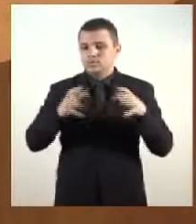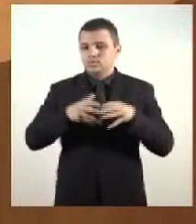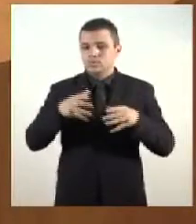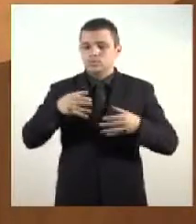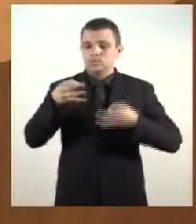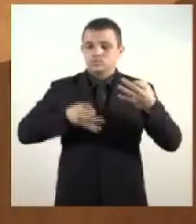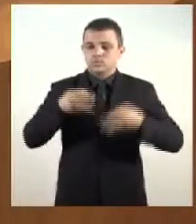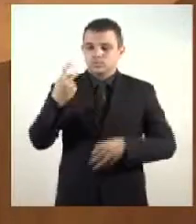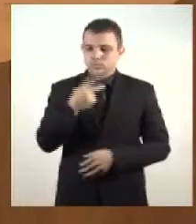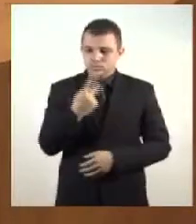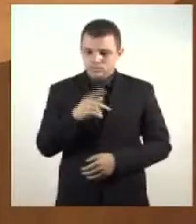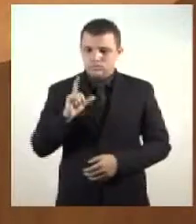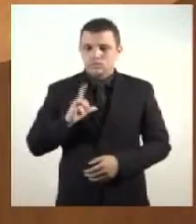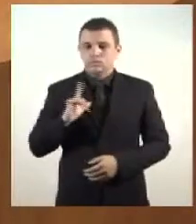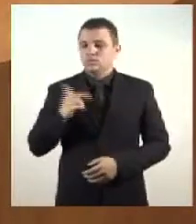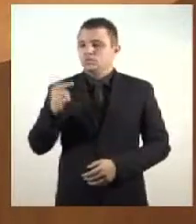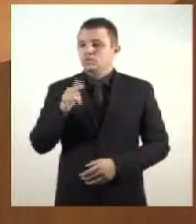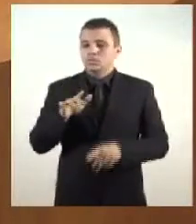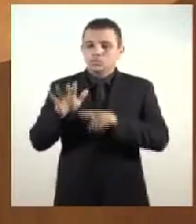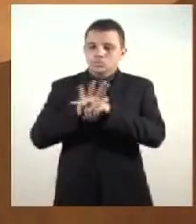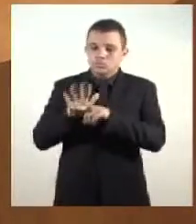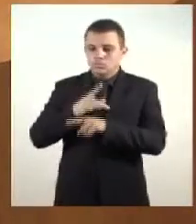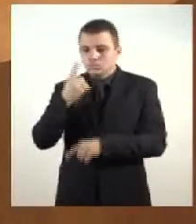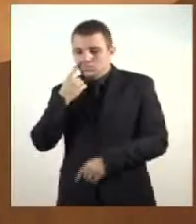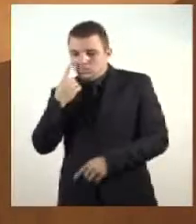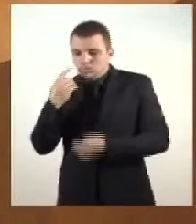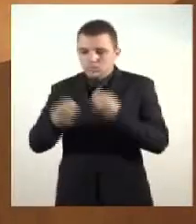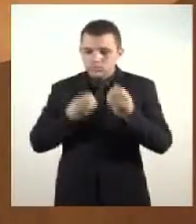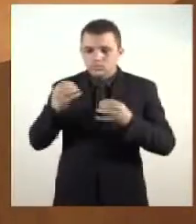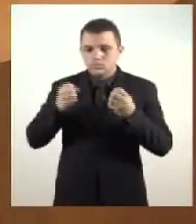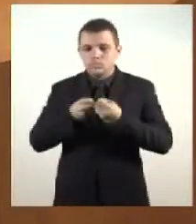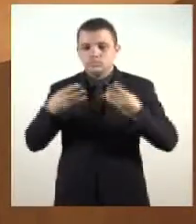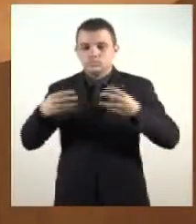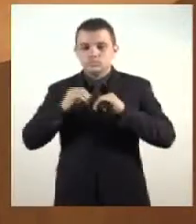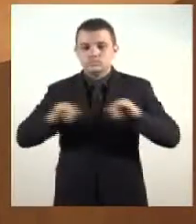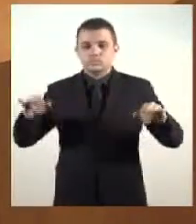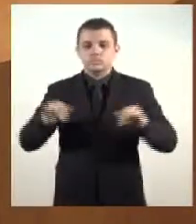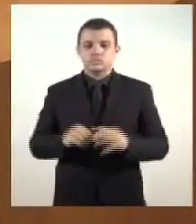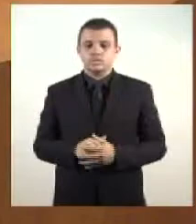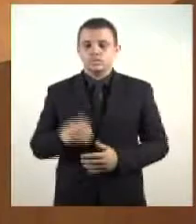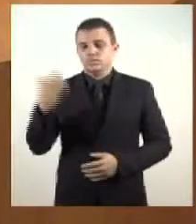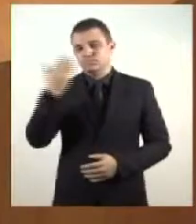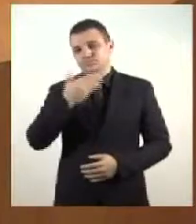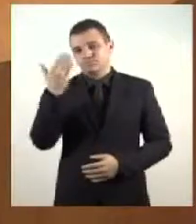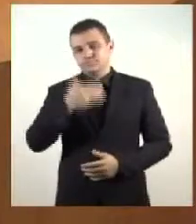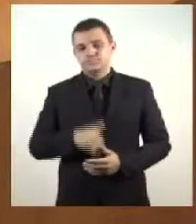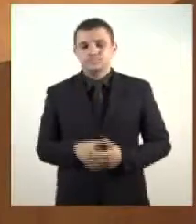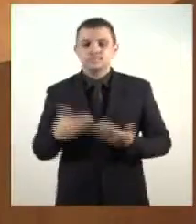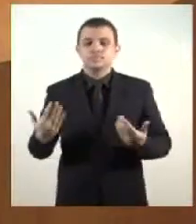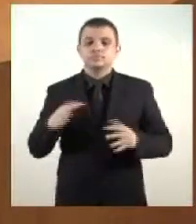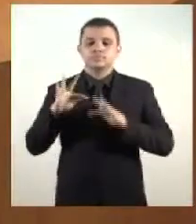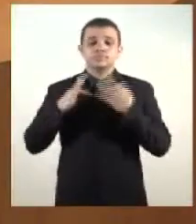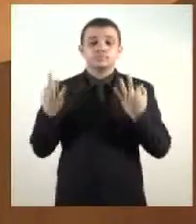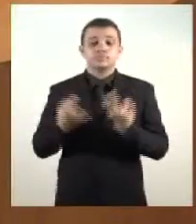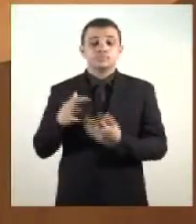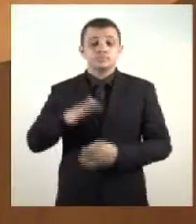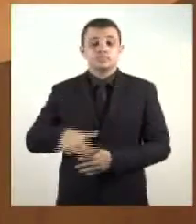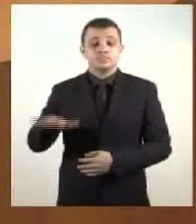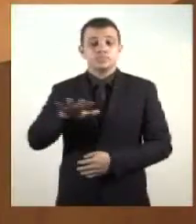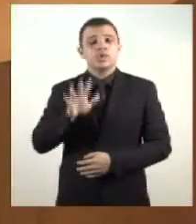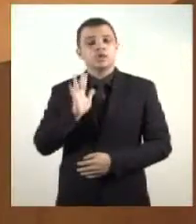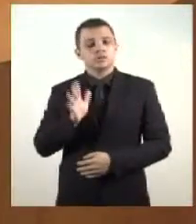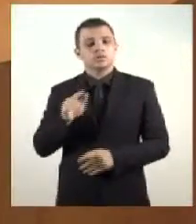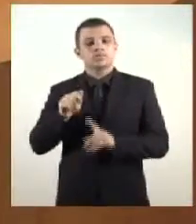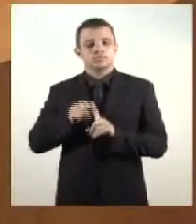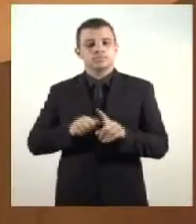acompanhou a publicação. Quer dizer que as famílias já estão, este mês, já